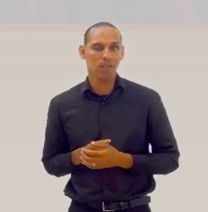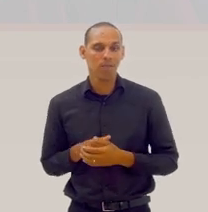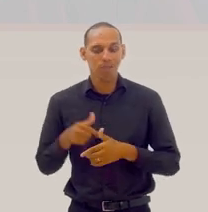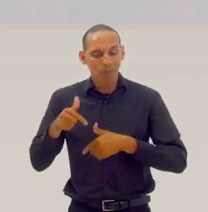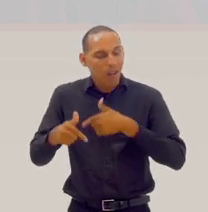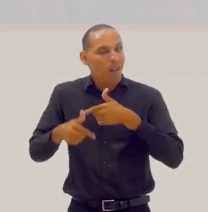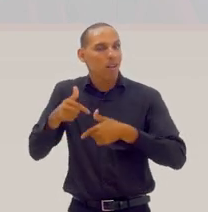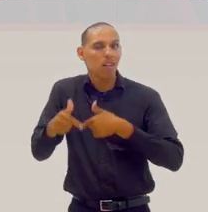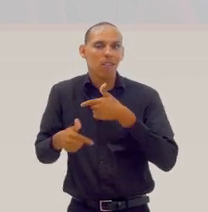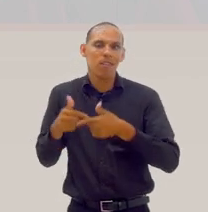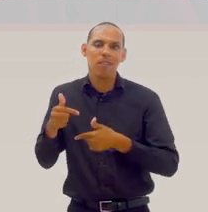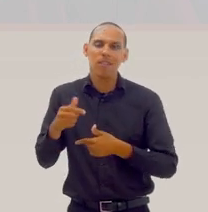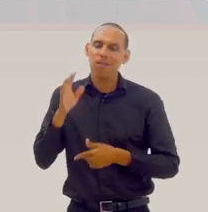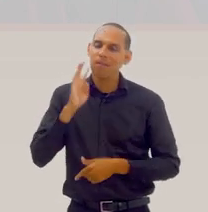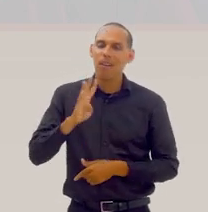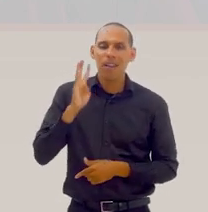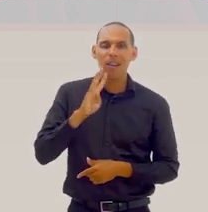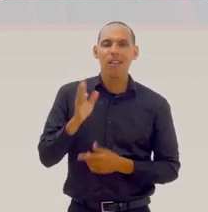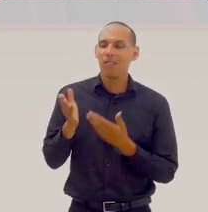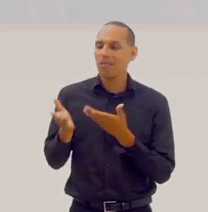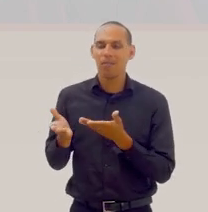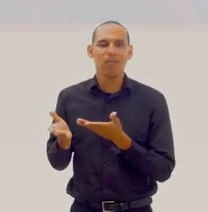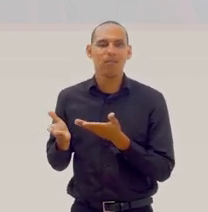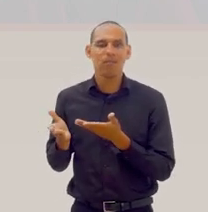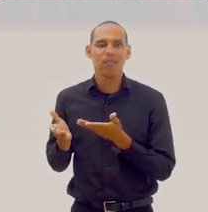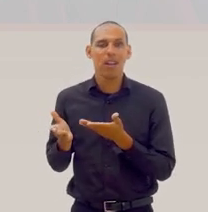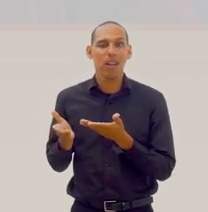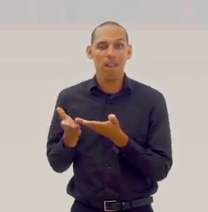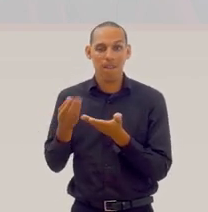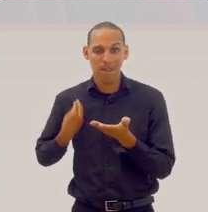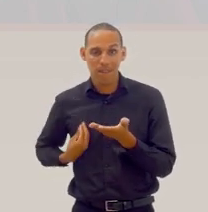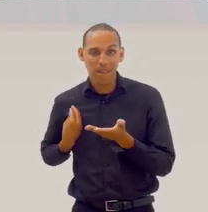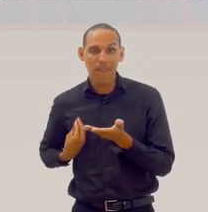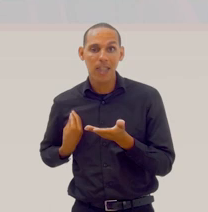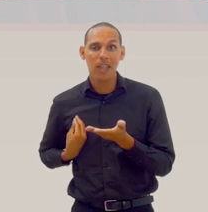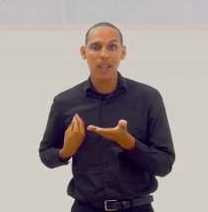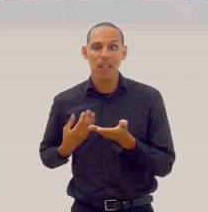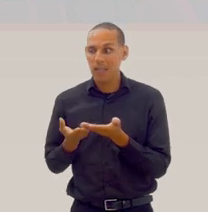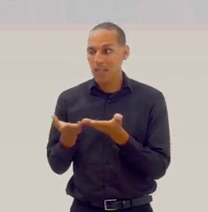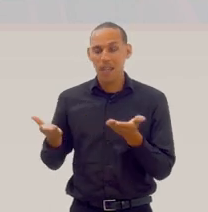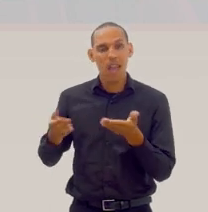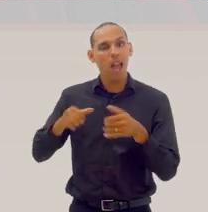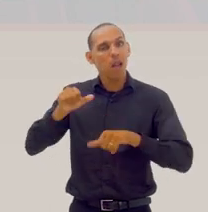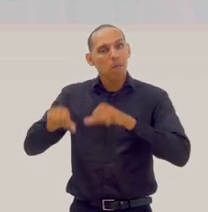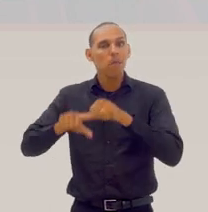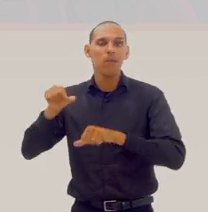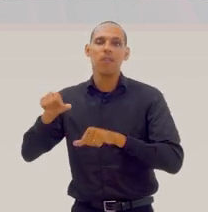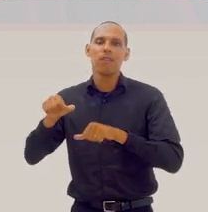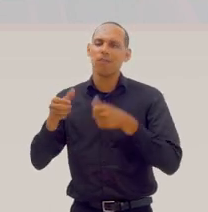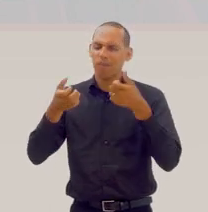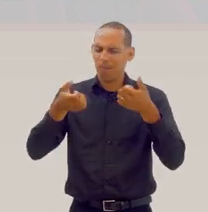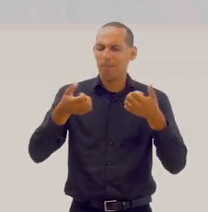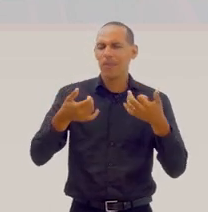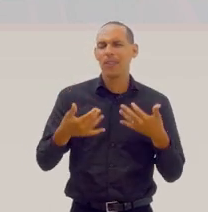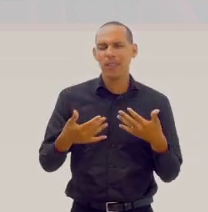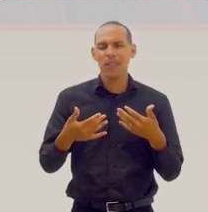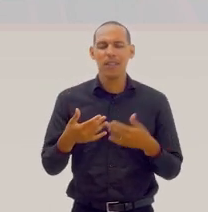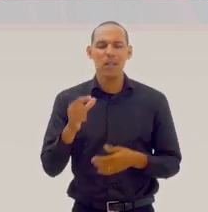esse trabalho tão bacana e que realmente muda a vida de tanta gente. Eu queria que o